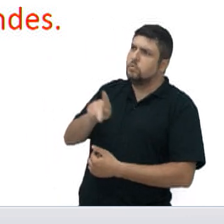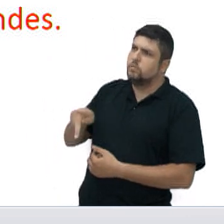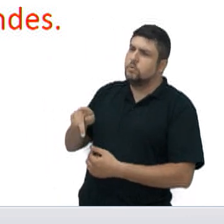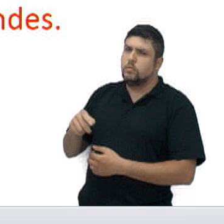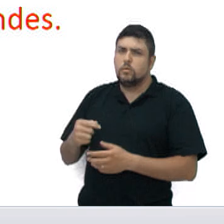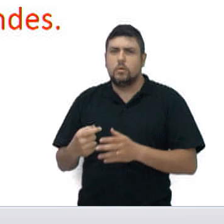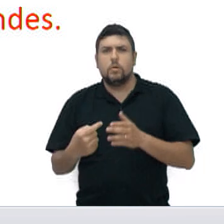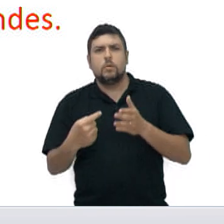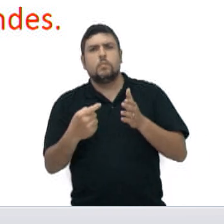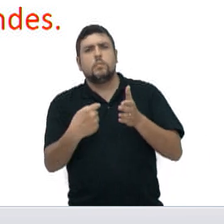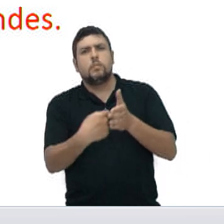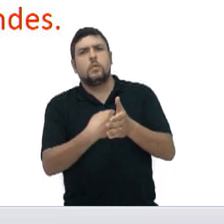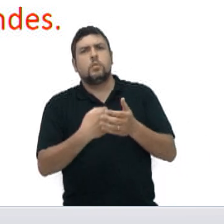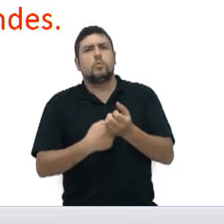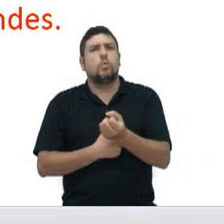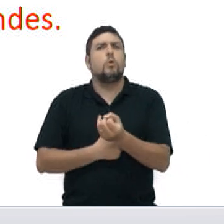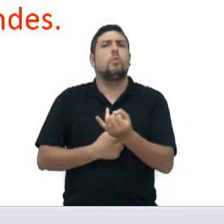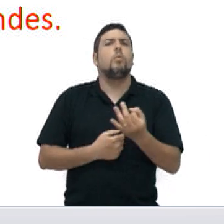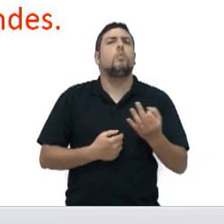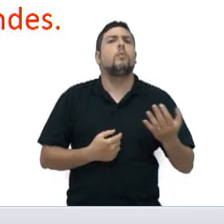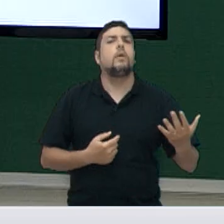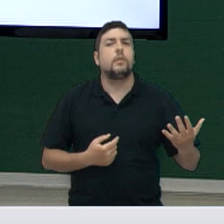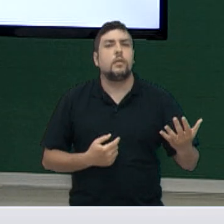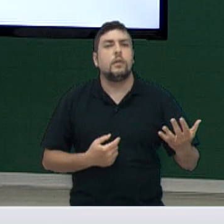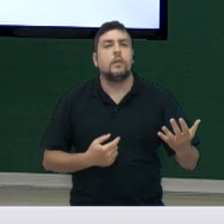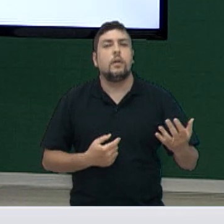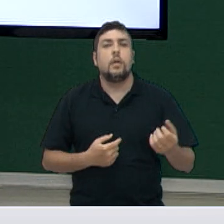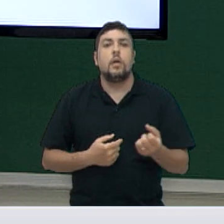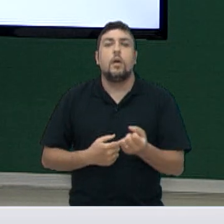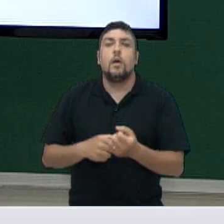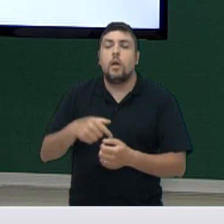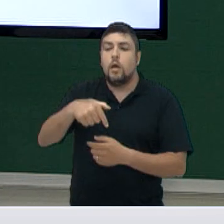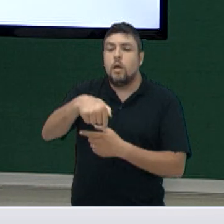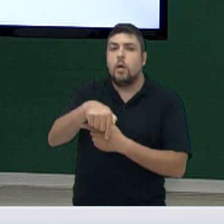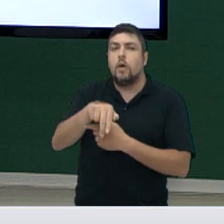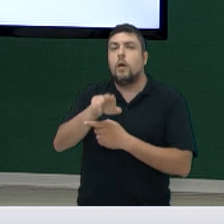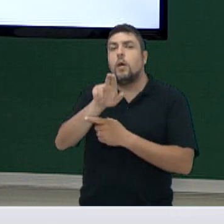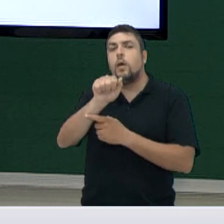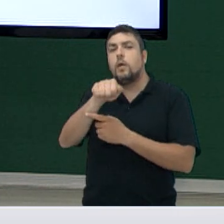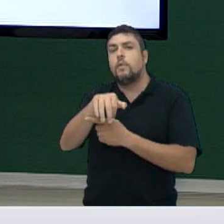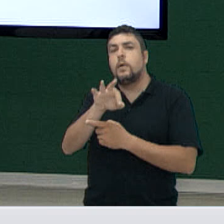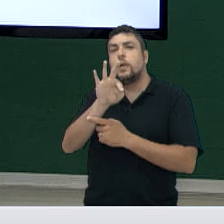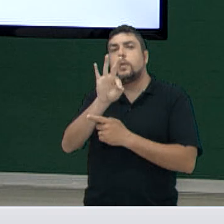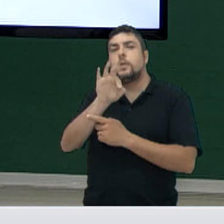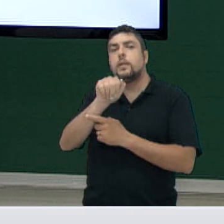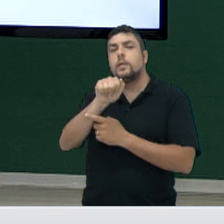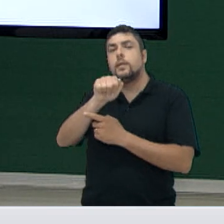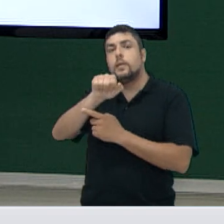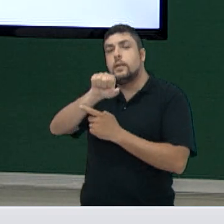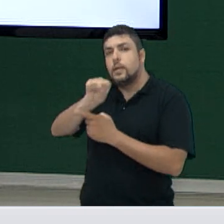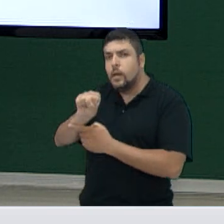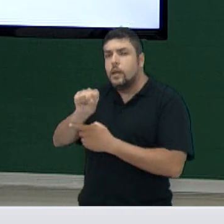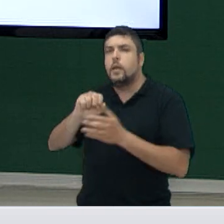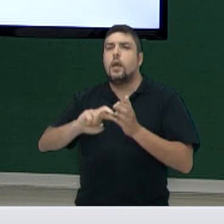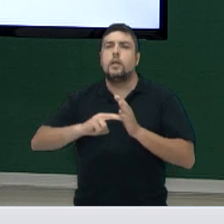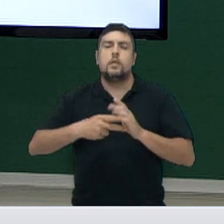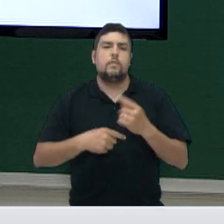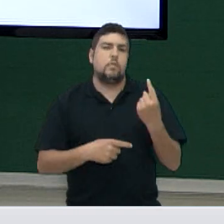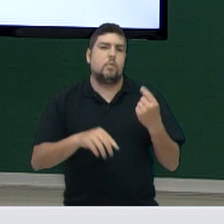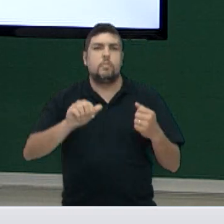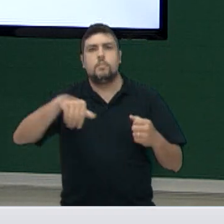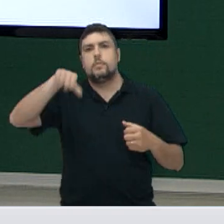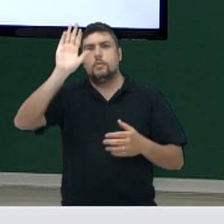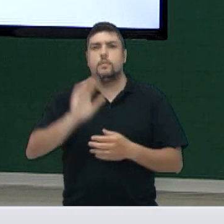quantas. Já eu posso entender por essa pergunta que é mais de uma, professora. E você disse